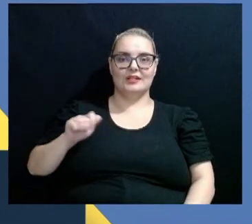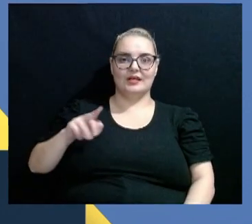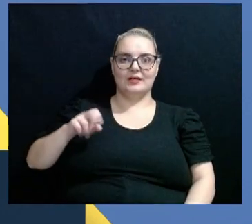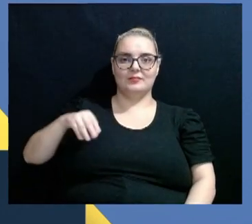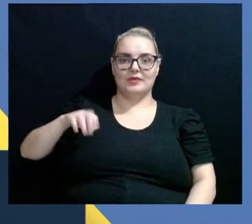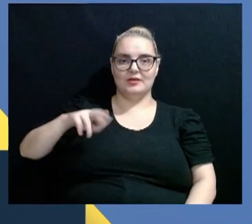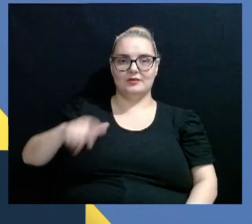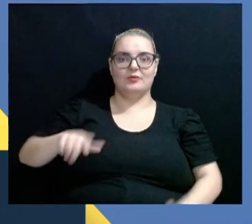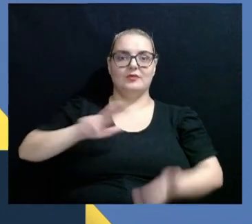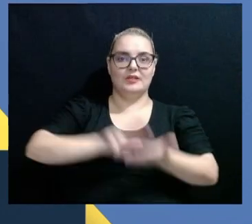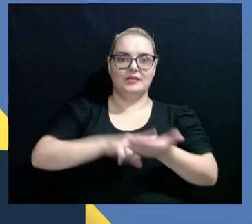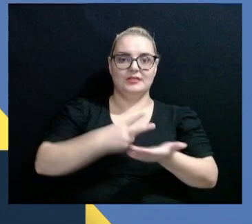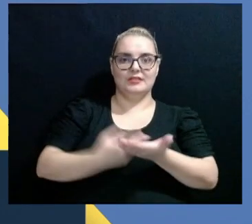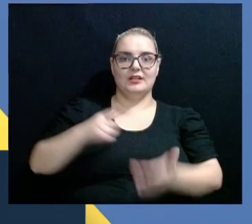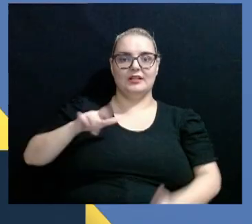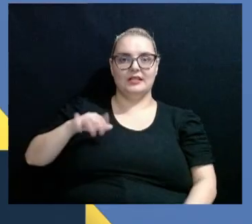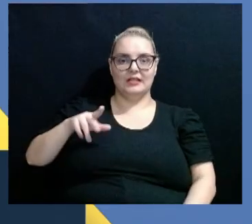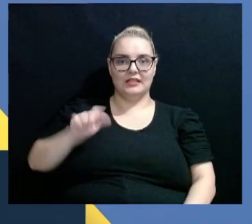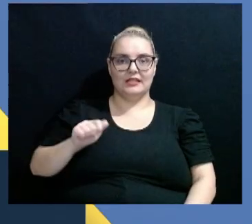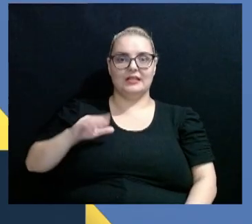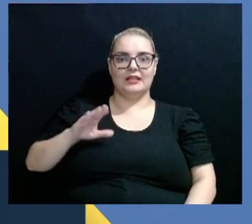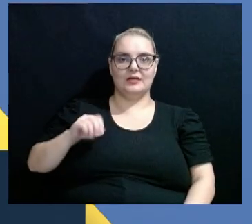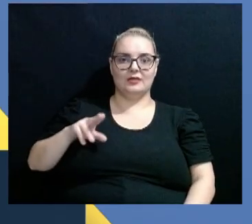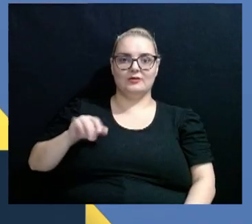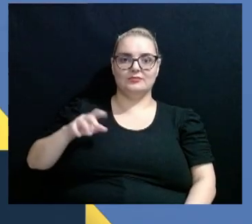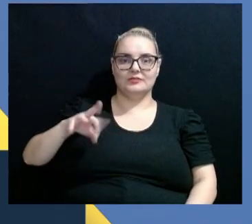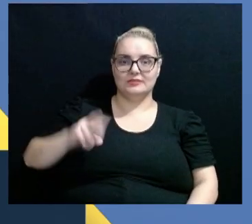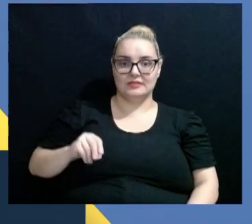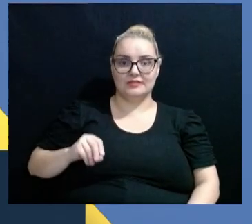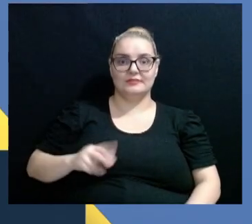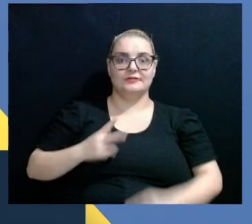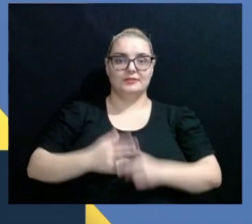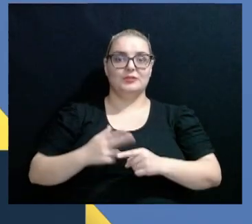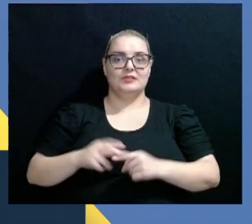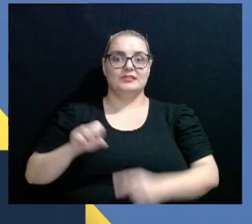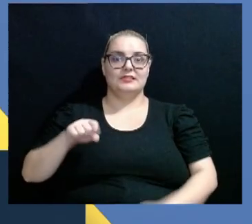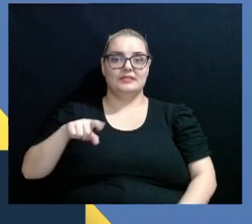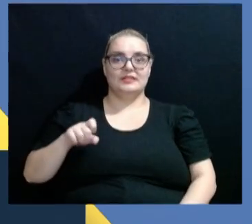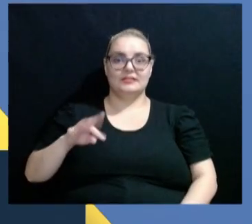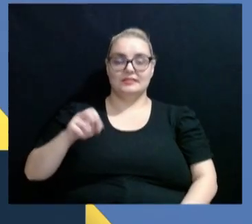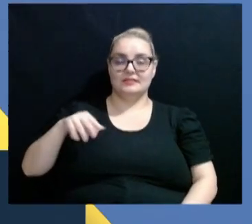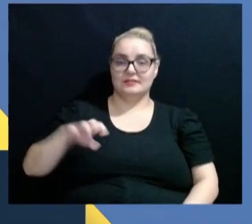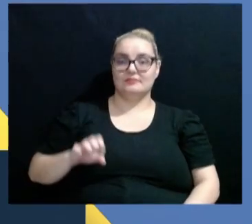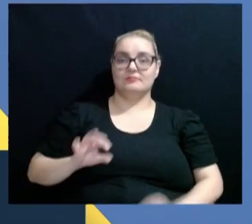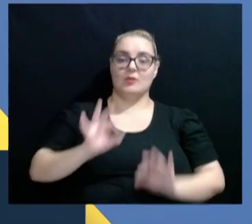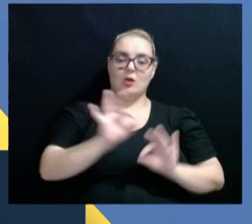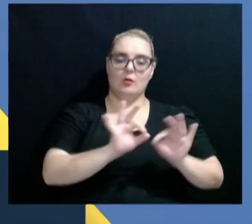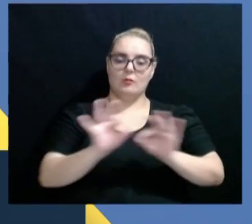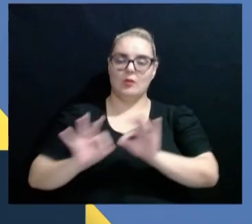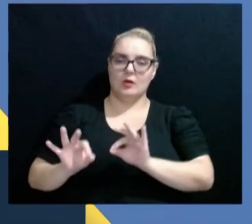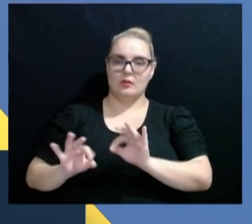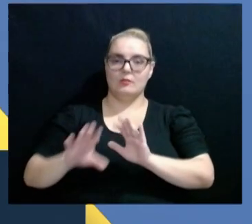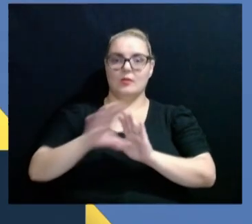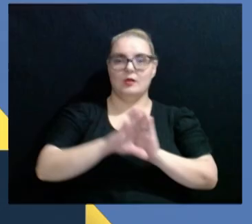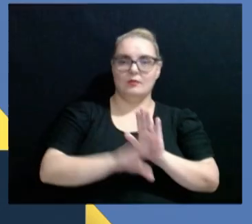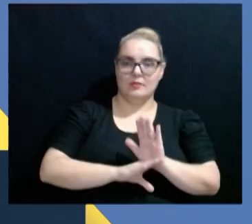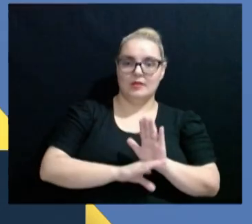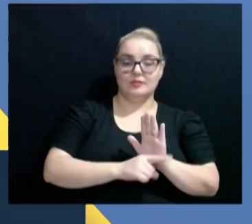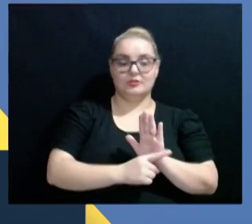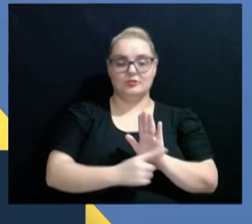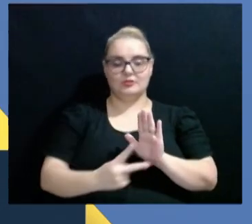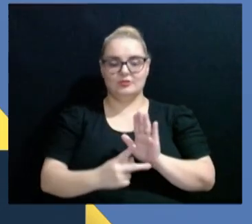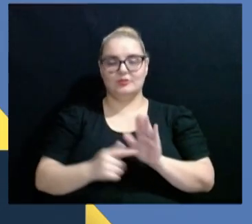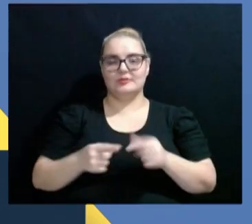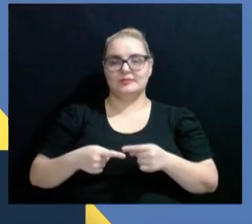e traduzido por Leira Couceiro, da editora Sextante, a obra traz técnicas organizadas num programa